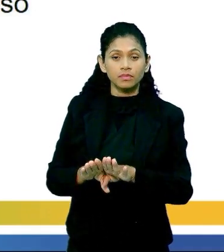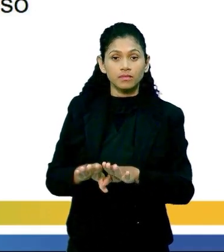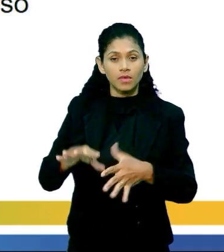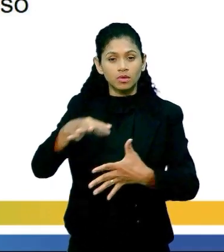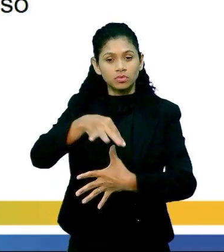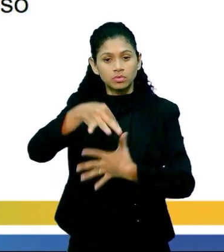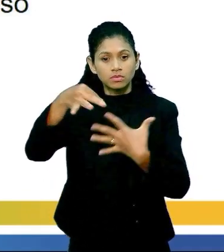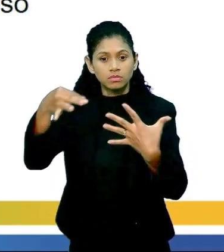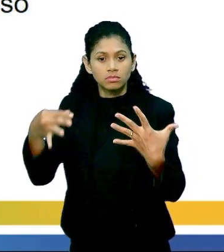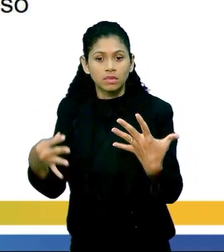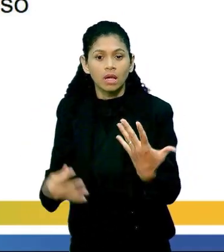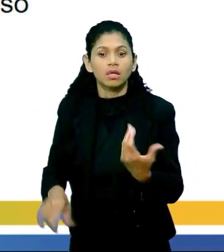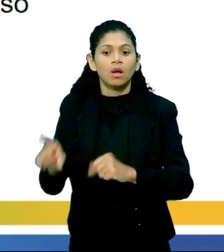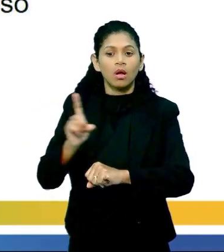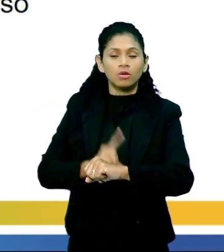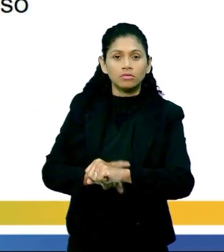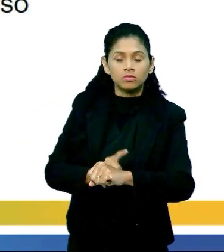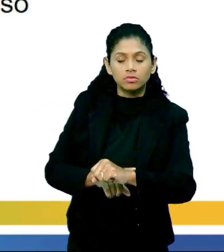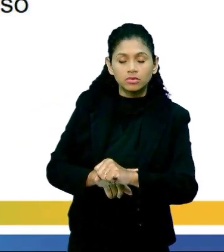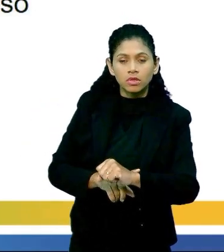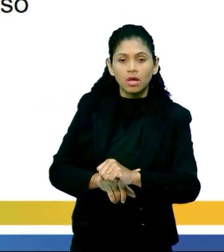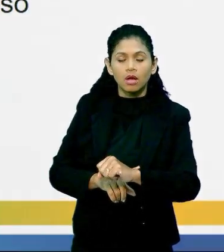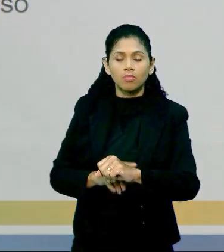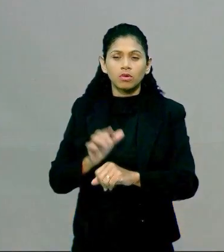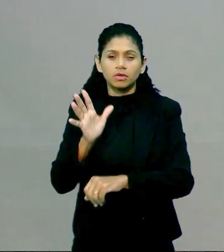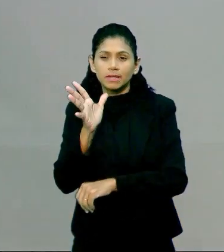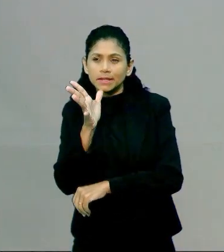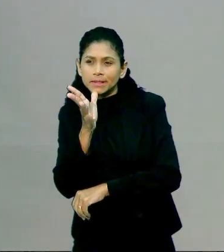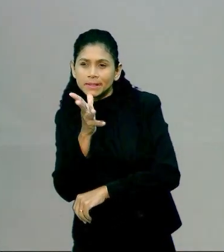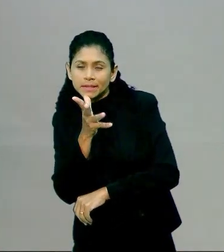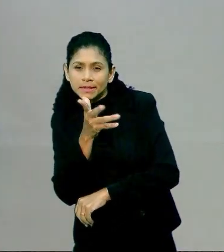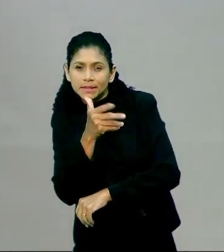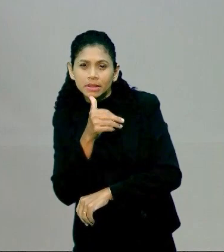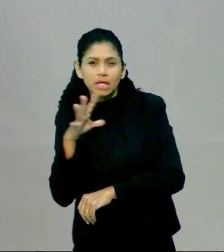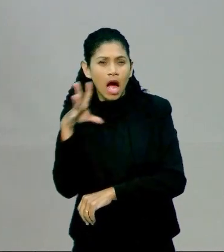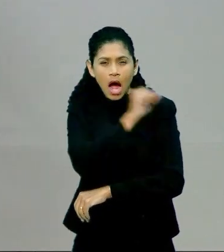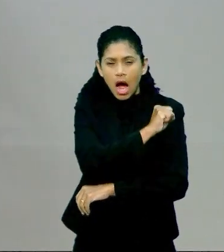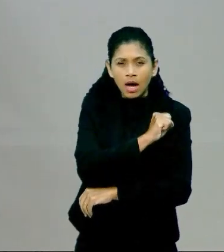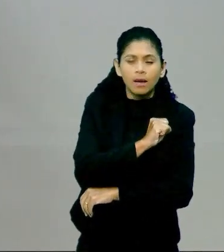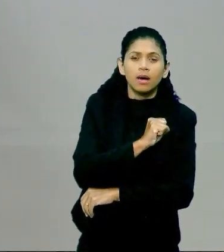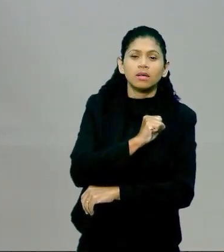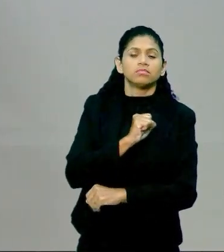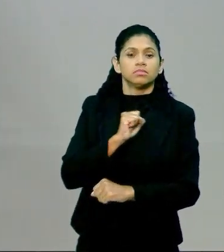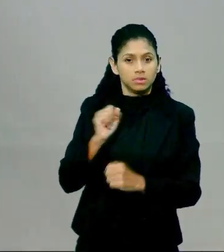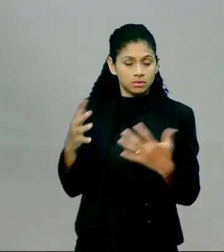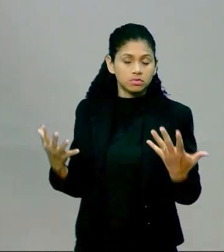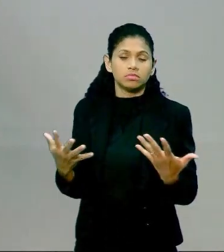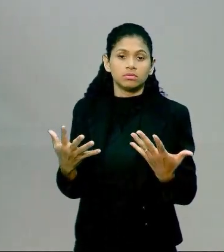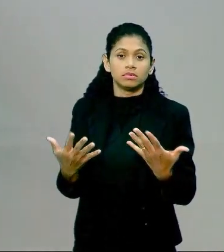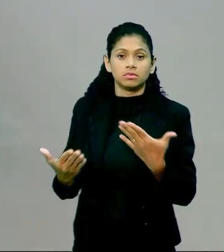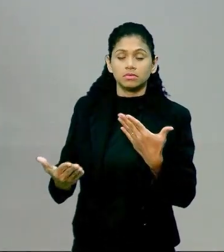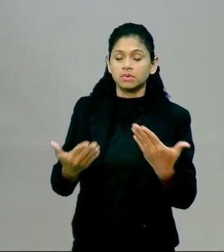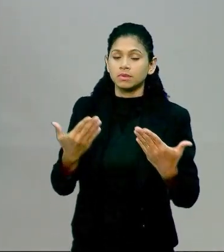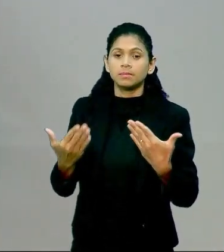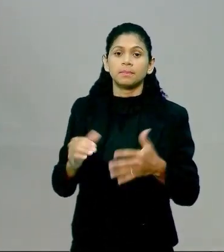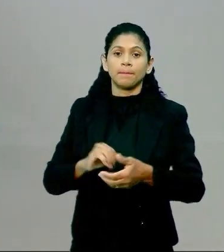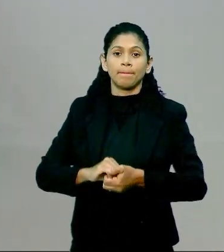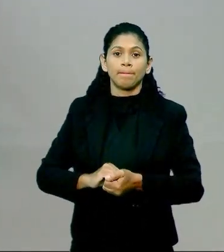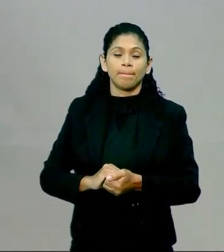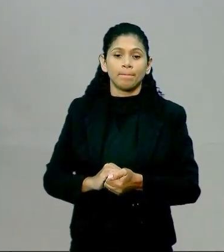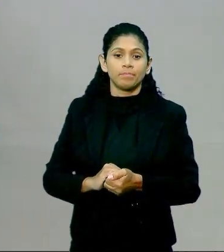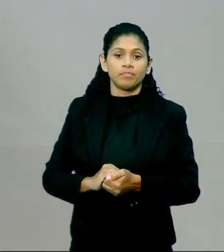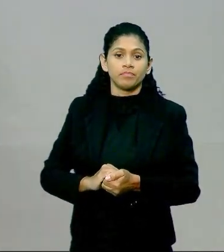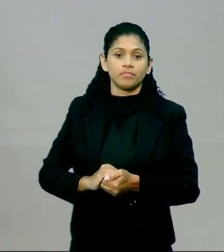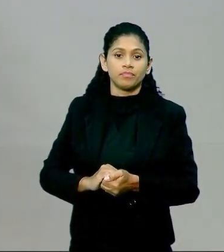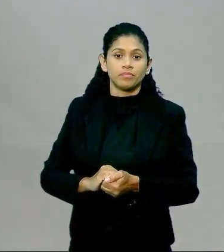tempo, formam um compasso musical e pode ser lento, moderado e rápido. E aquele que a gente consegue mapear do 1, 2, 3, 4, 5, 6,